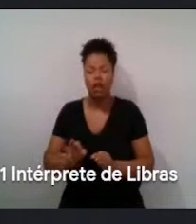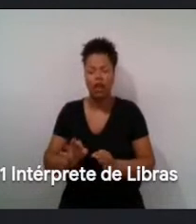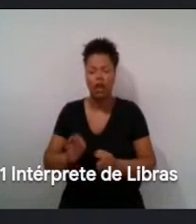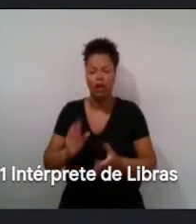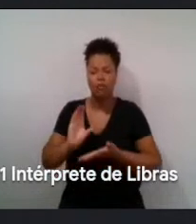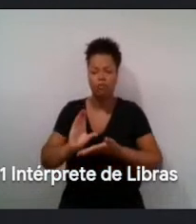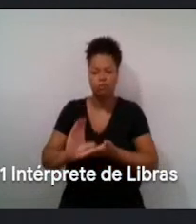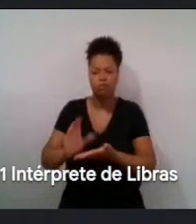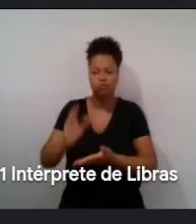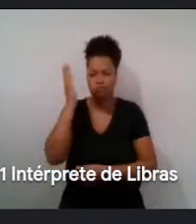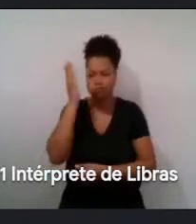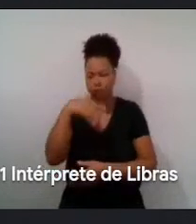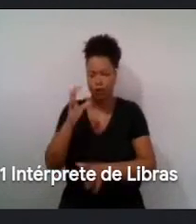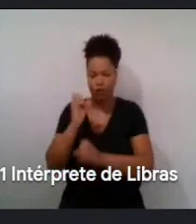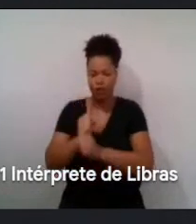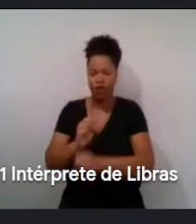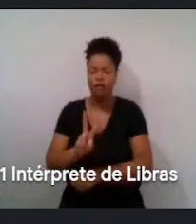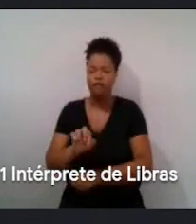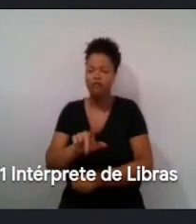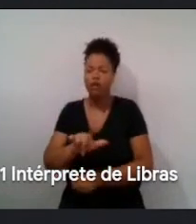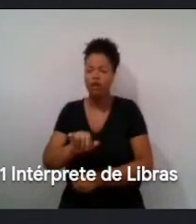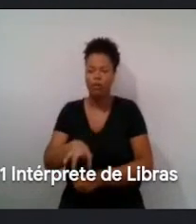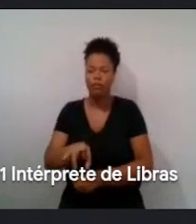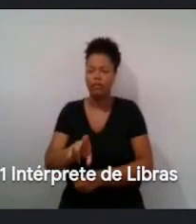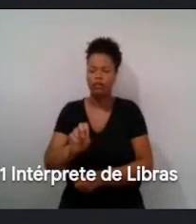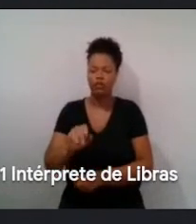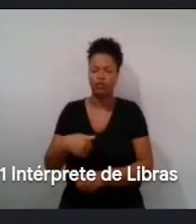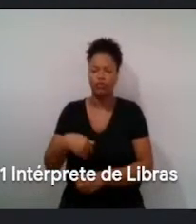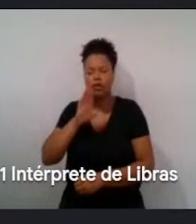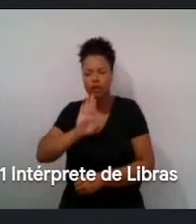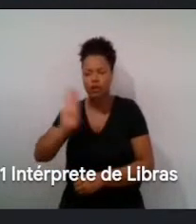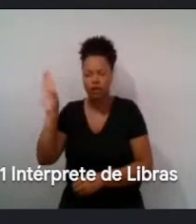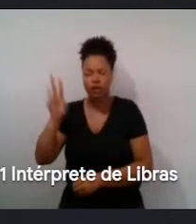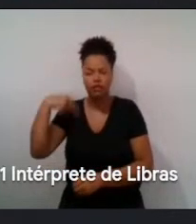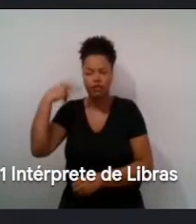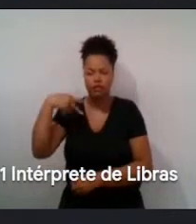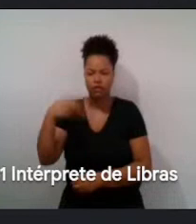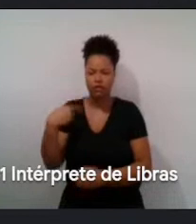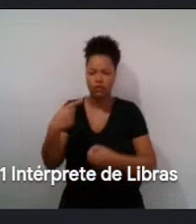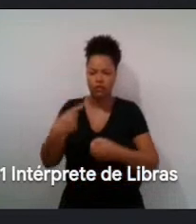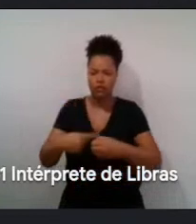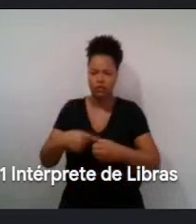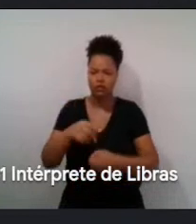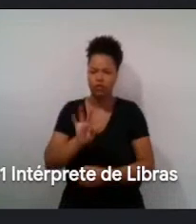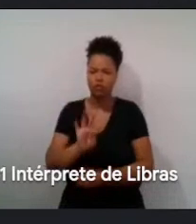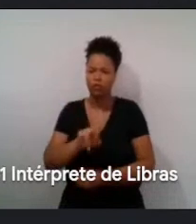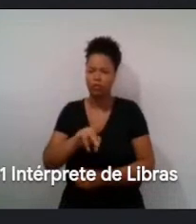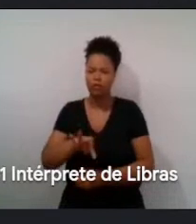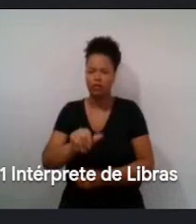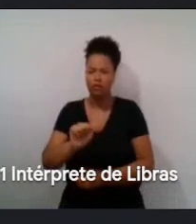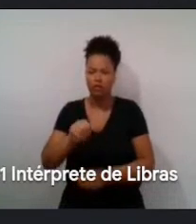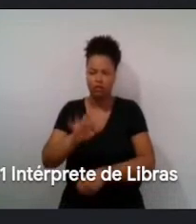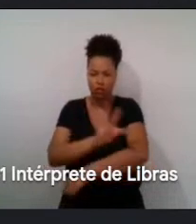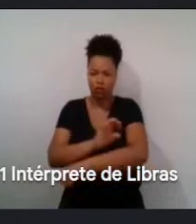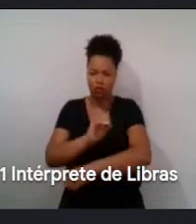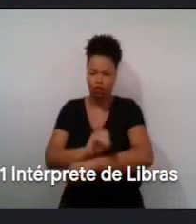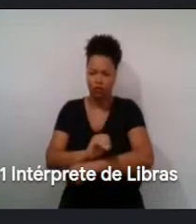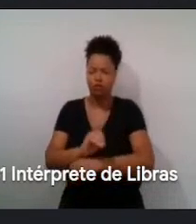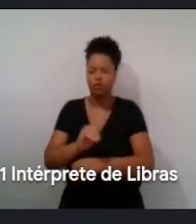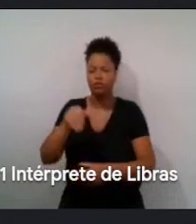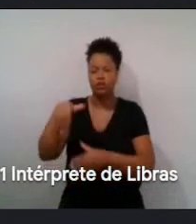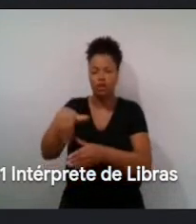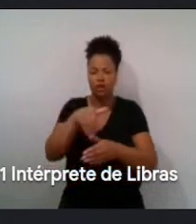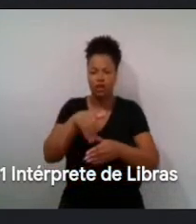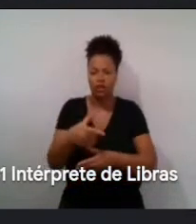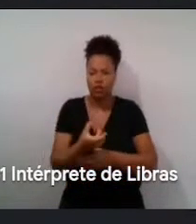Souza Ferreira, que concorreu ao cargo de vereador do município de Itupirama nas eleições de 2020, nos termos do voto